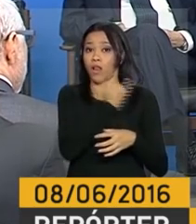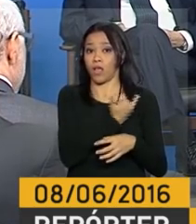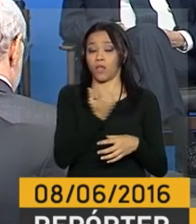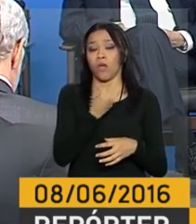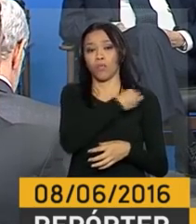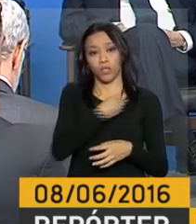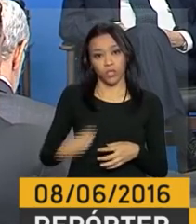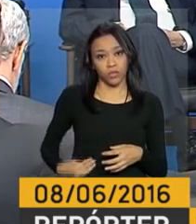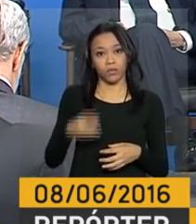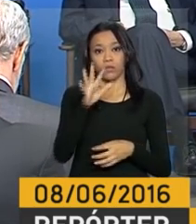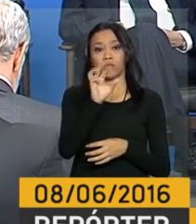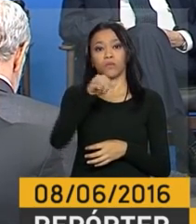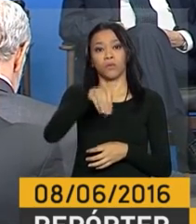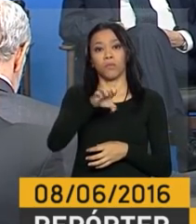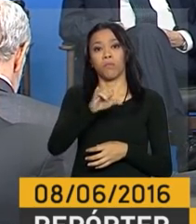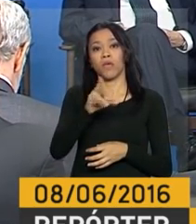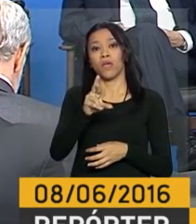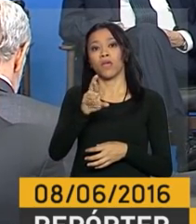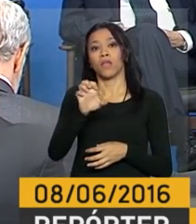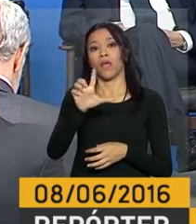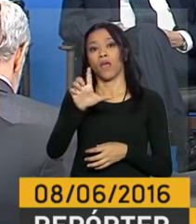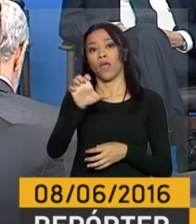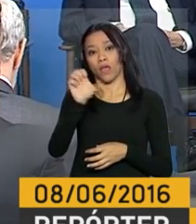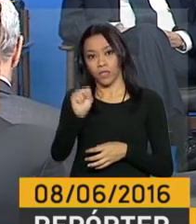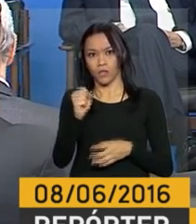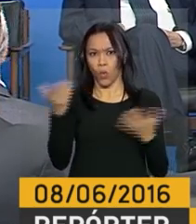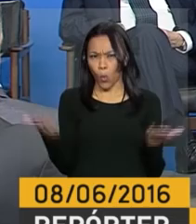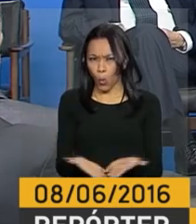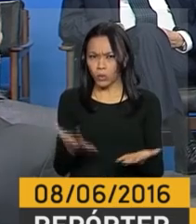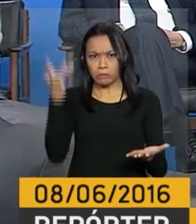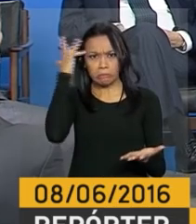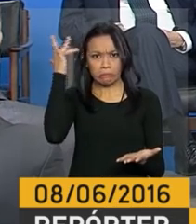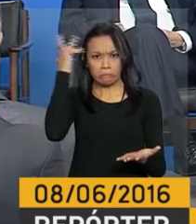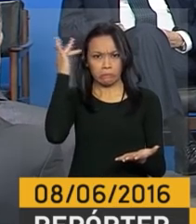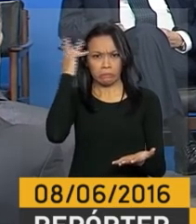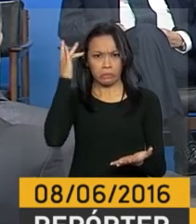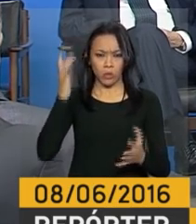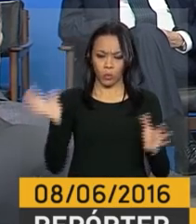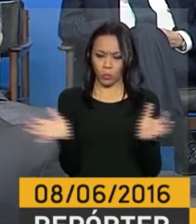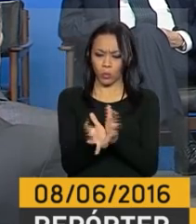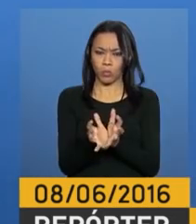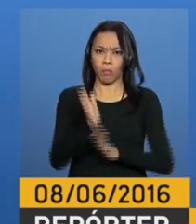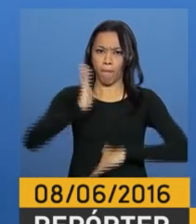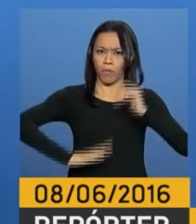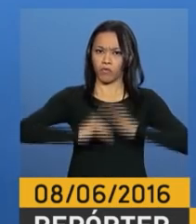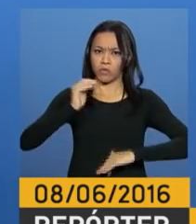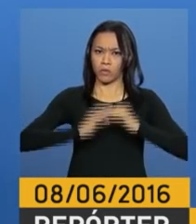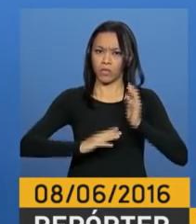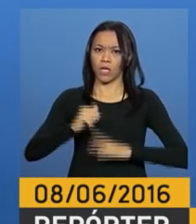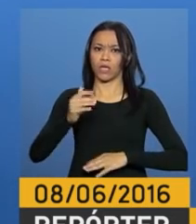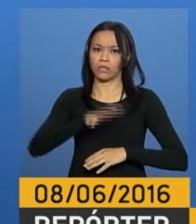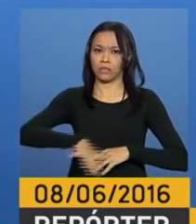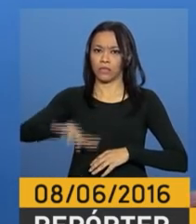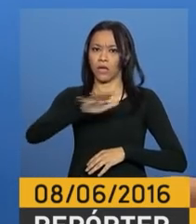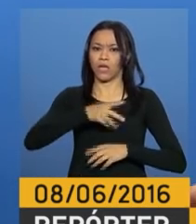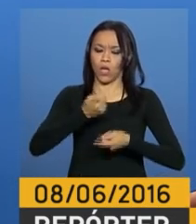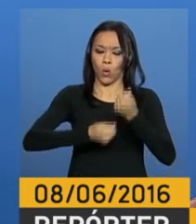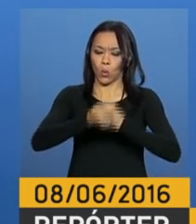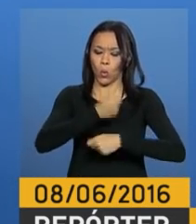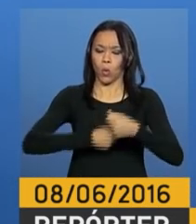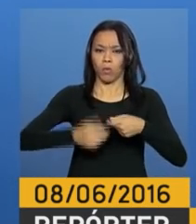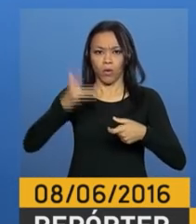o ministro Delfin não se tem uma equipe Econômica tão alinhada do ponto de vista eh eh de